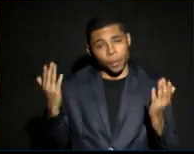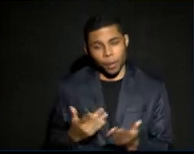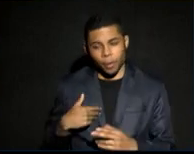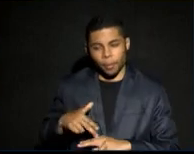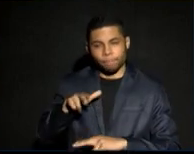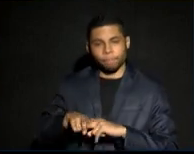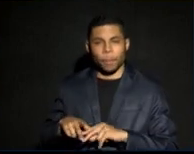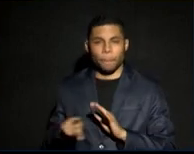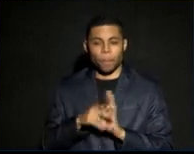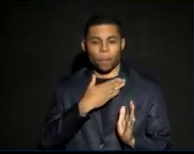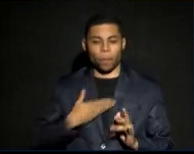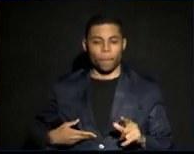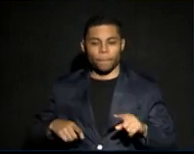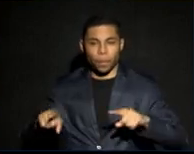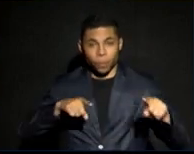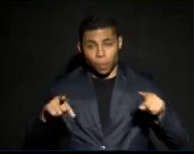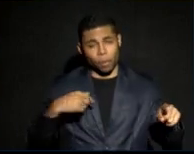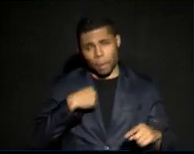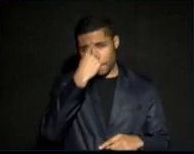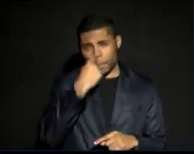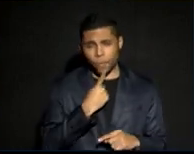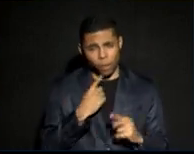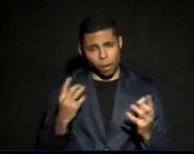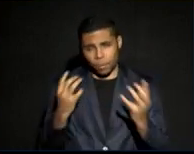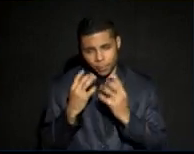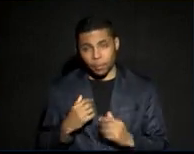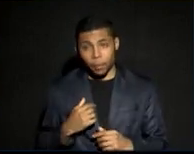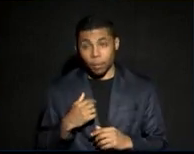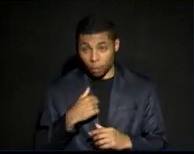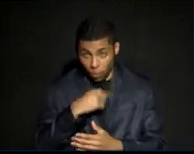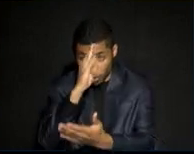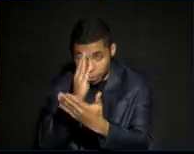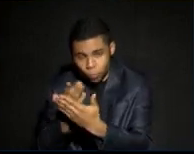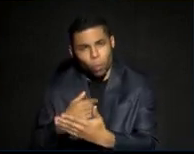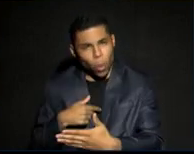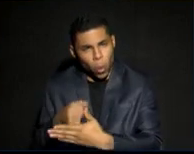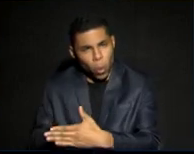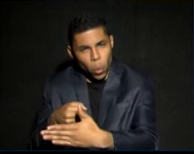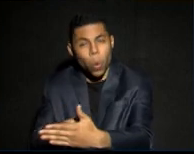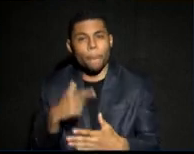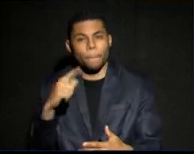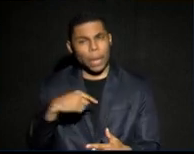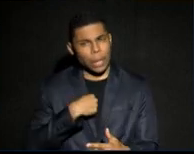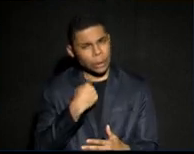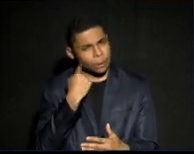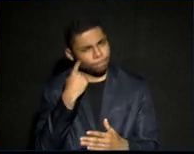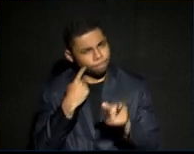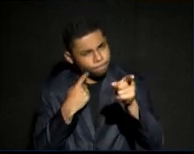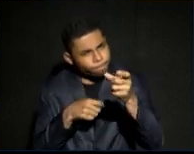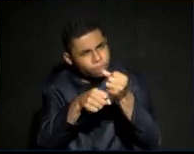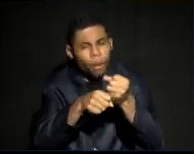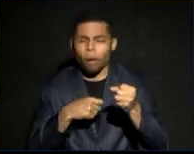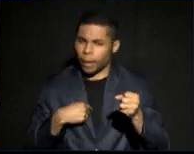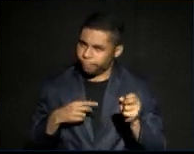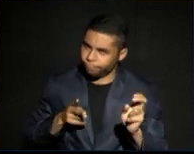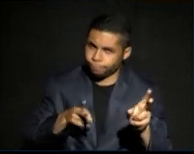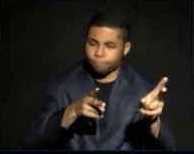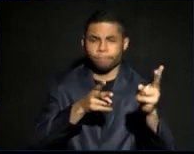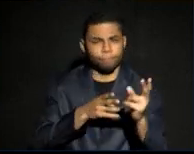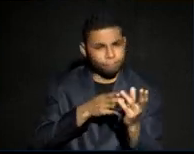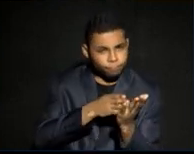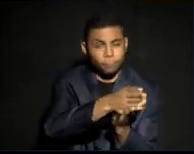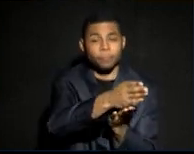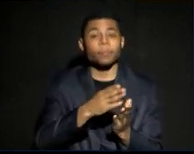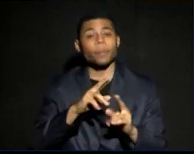de Governador sempre foi esse o meu perfil natural que eu luto pelo que eu acredito que eu brigo pelo pelas minhas convicções e eu vou dialogar